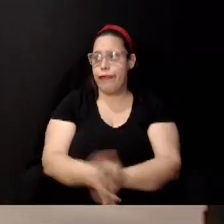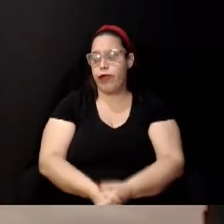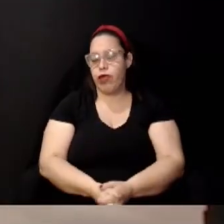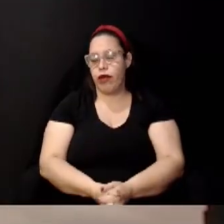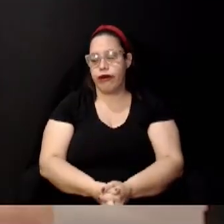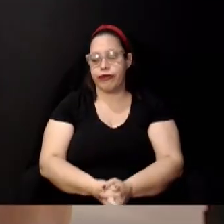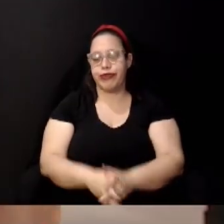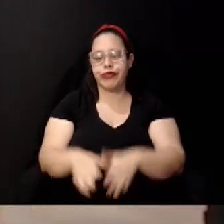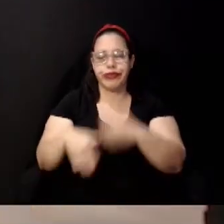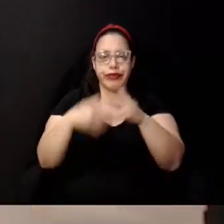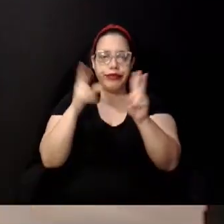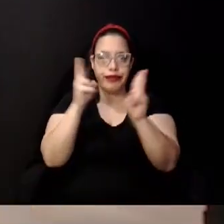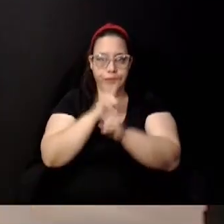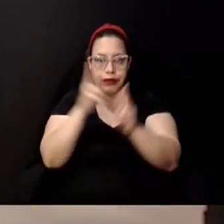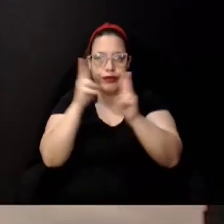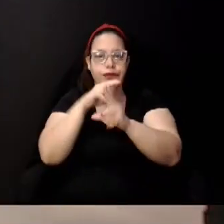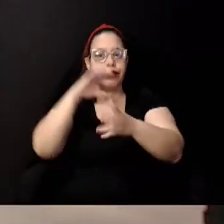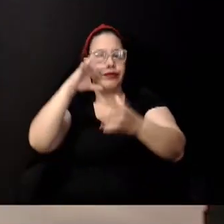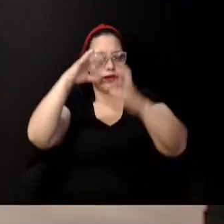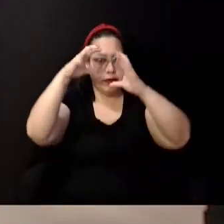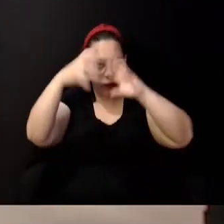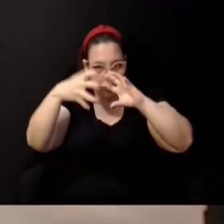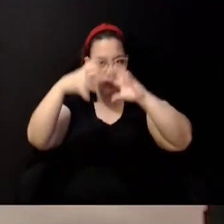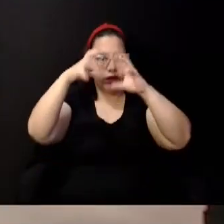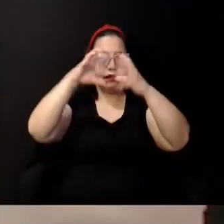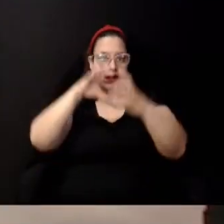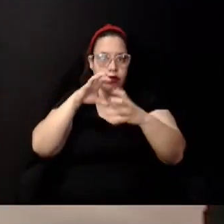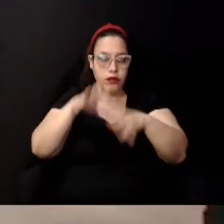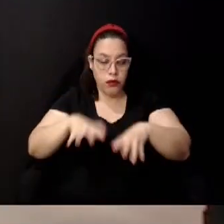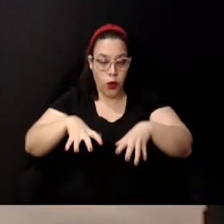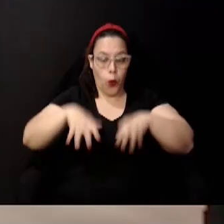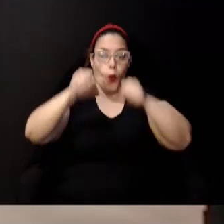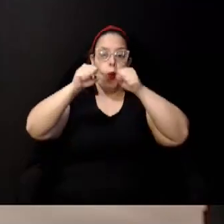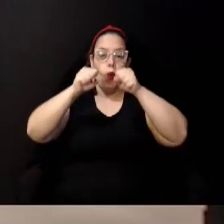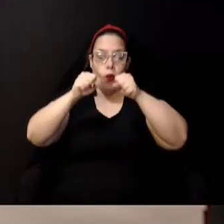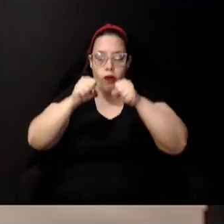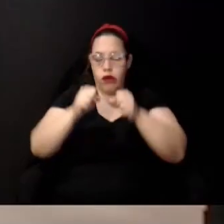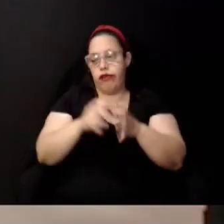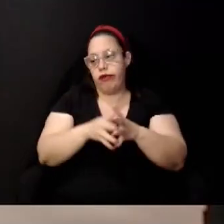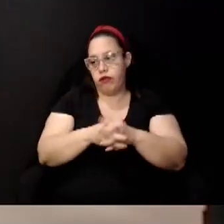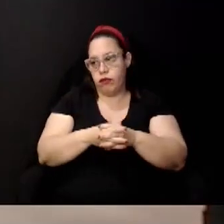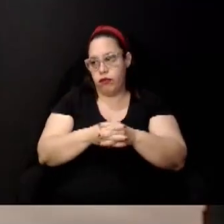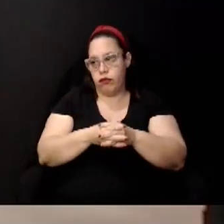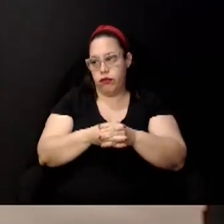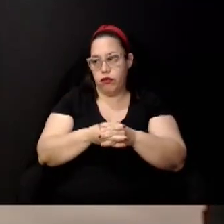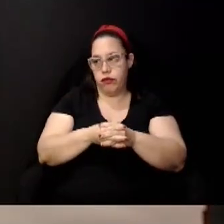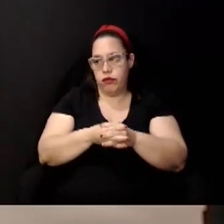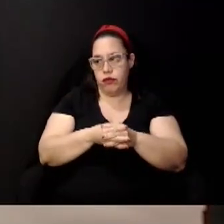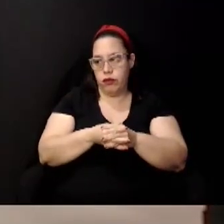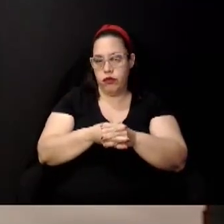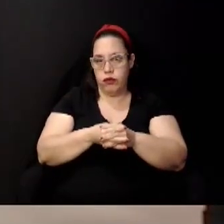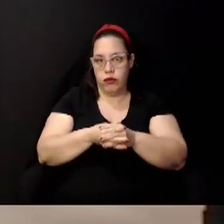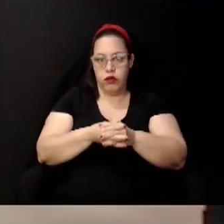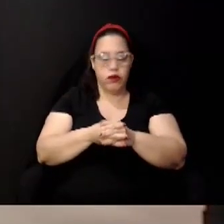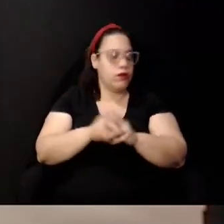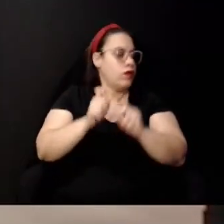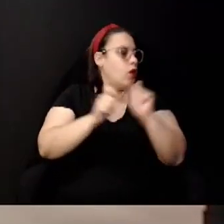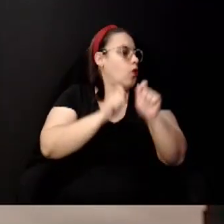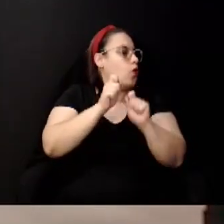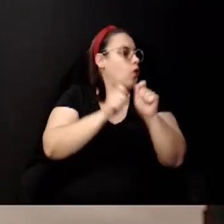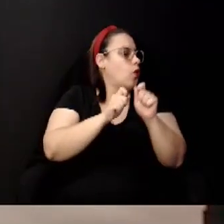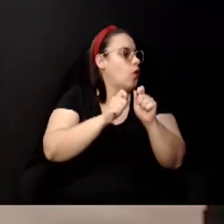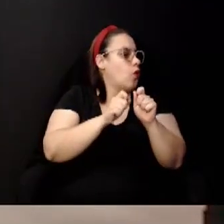emergência climática, da secura, secura, né, do que a gente está... E como seria essa brigada?